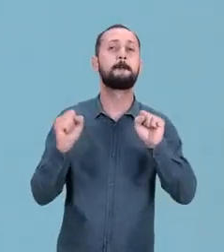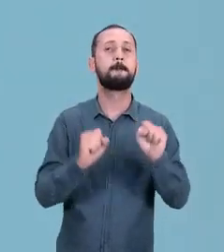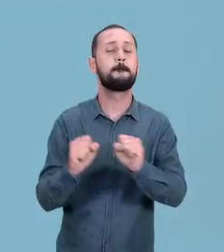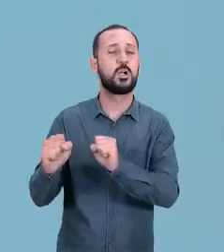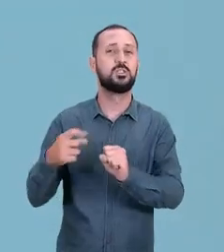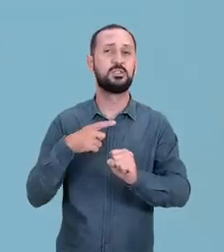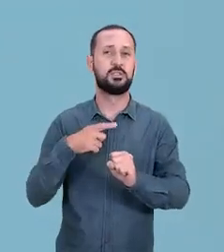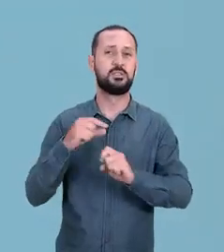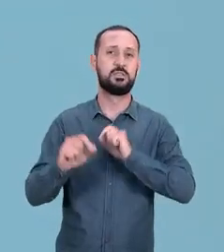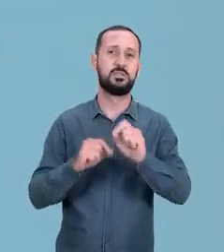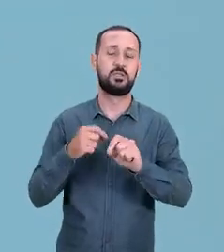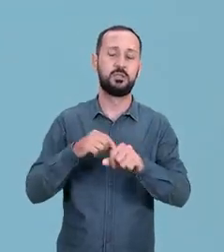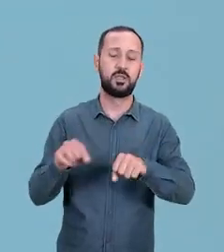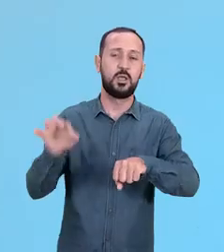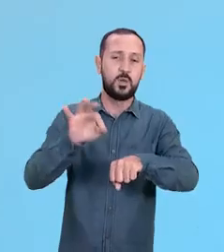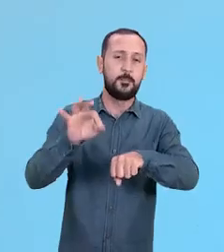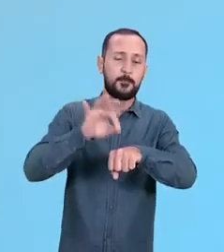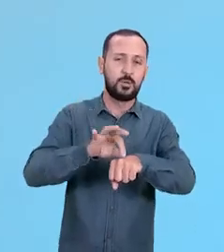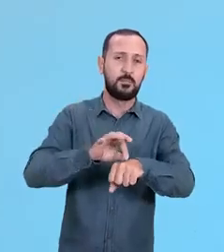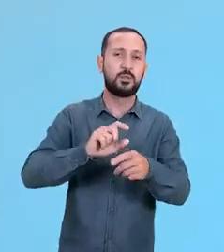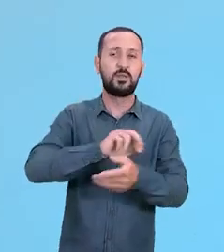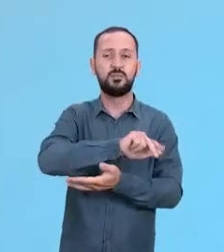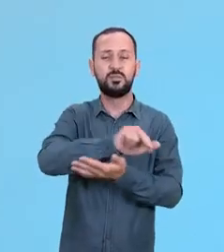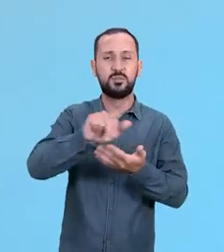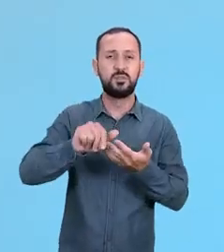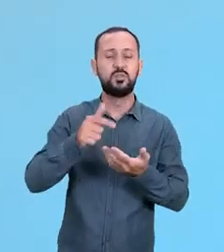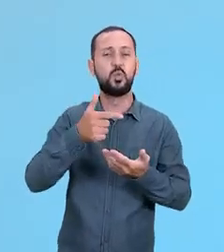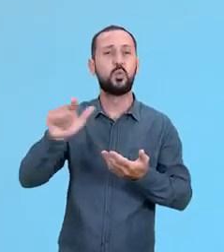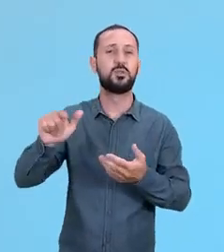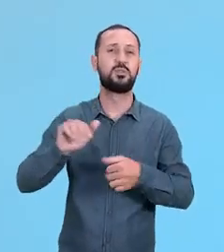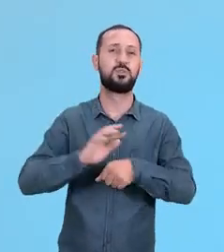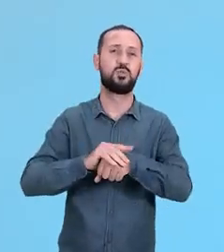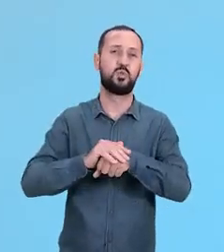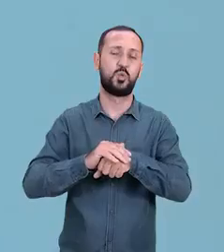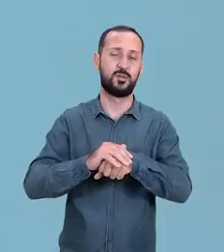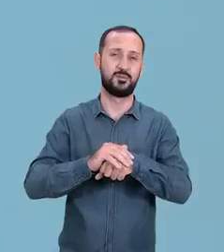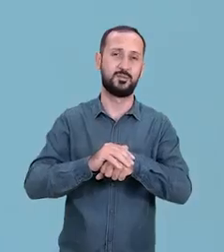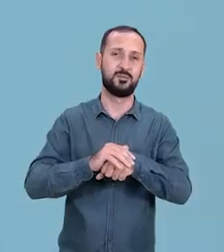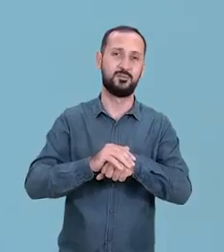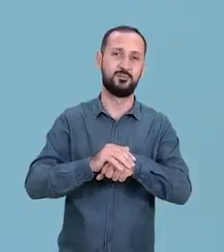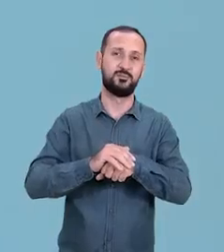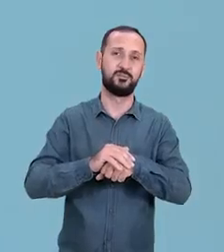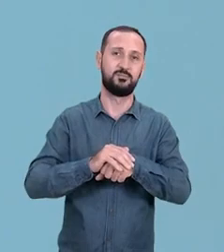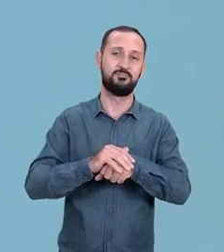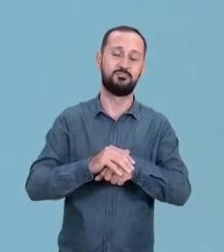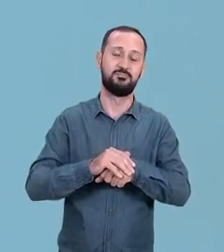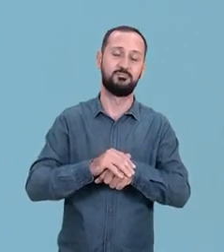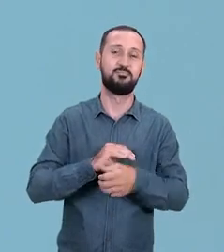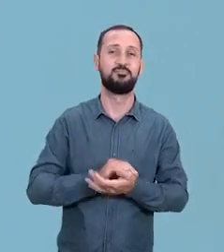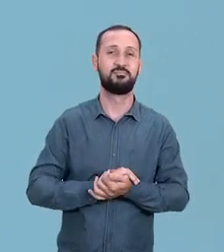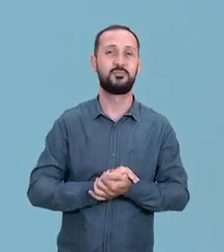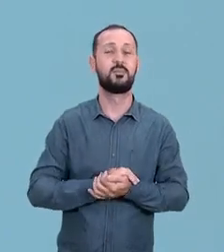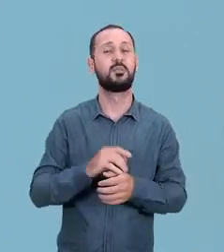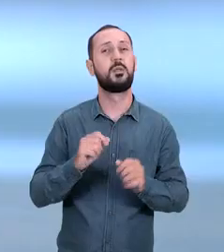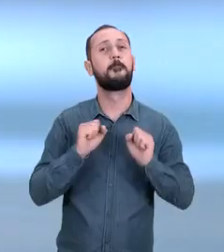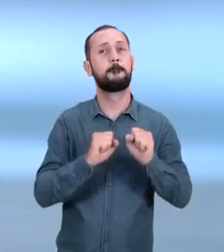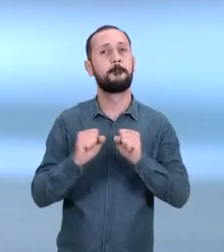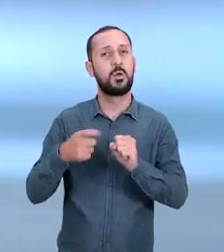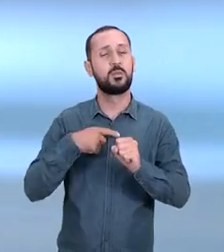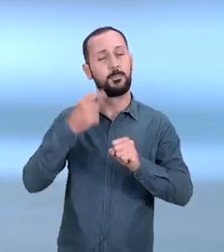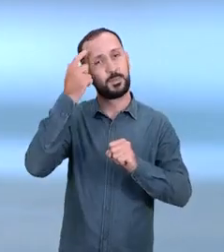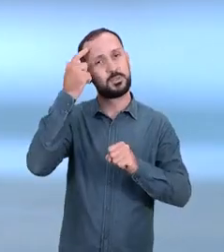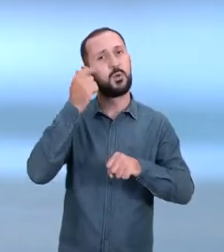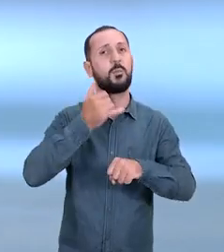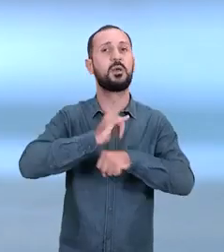pode ter não só mosquito, mas pode ter muitas outras fontes de outros vetores, transmissores de doença. Uhum. Então, a gente tem que